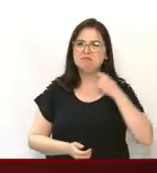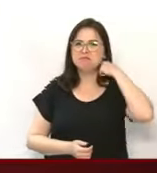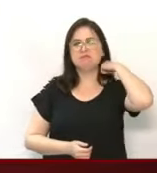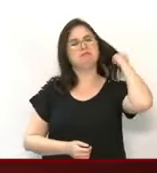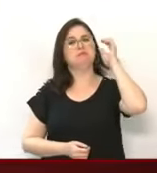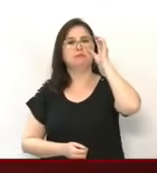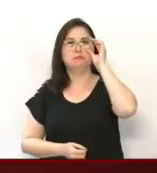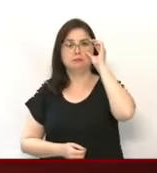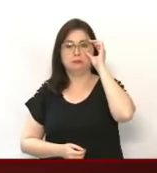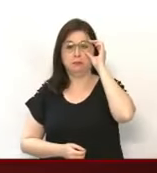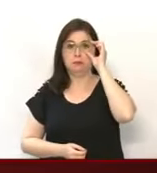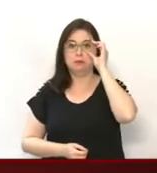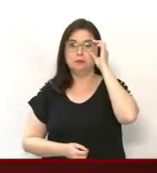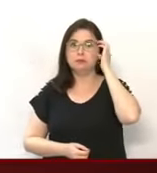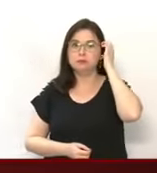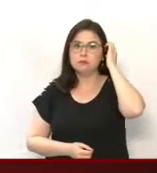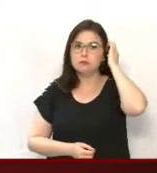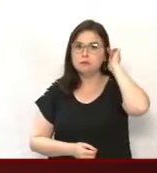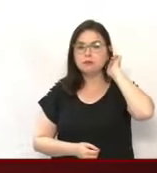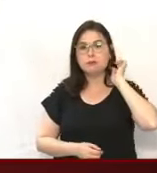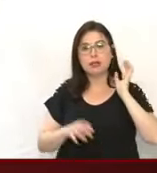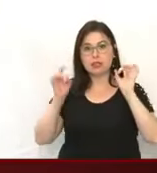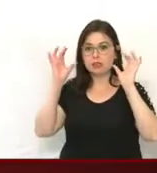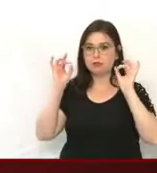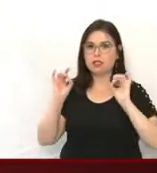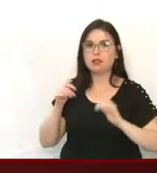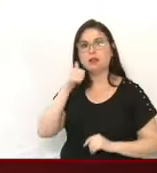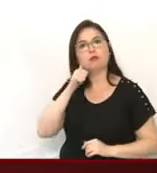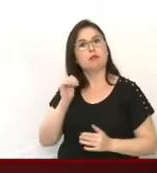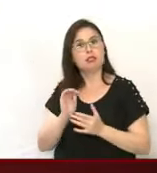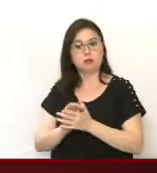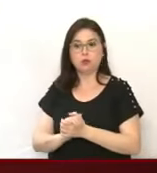Mas, em especial, a minha esposa Zeira,